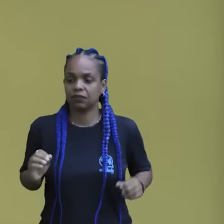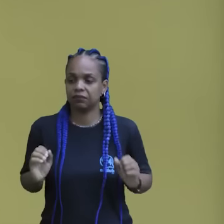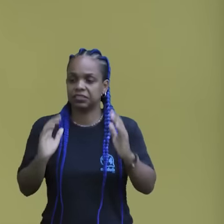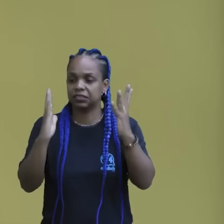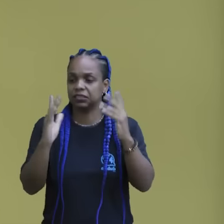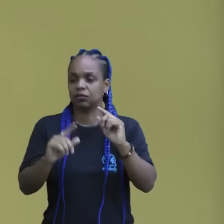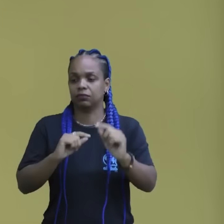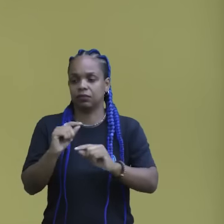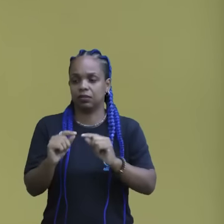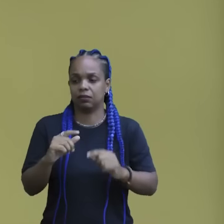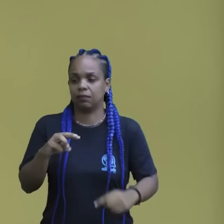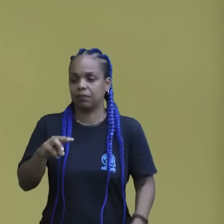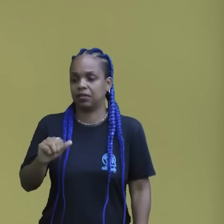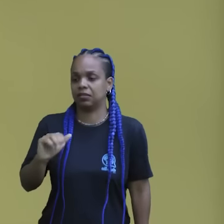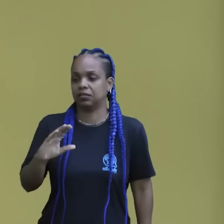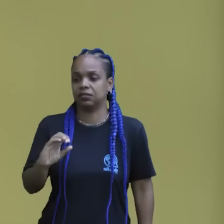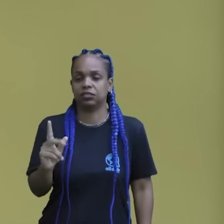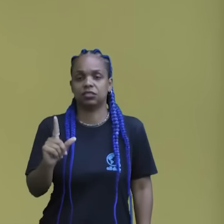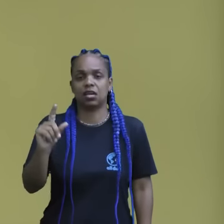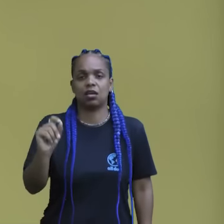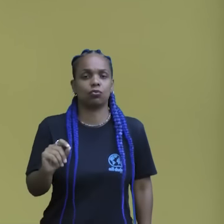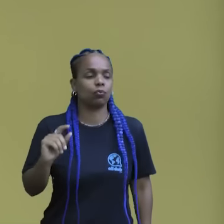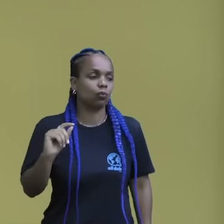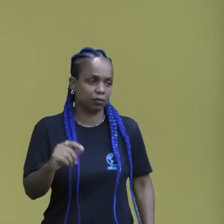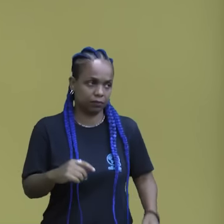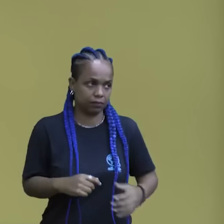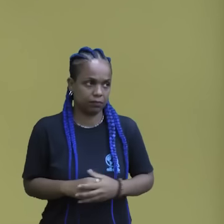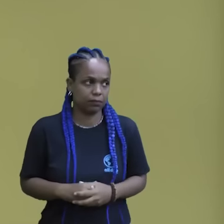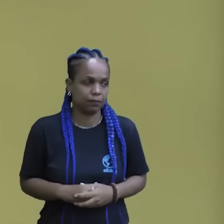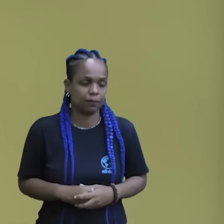dizia grandes verdades para a burguesia, porque